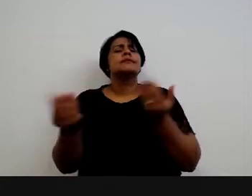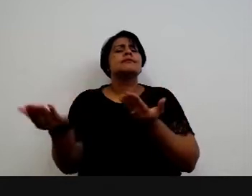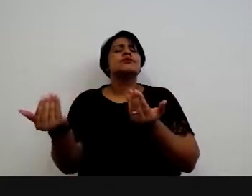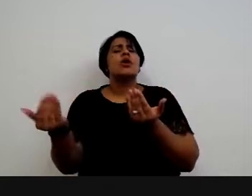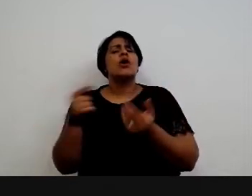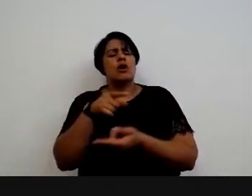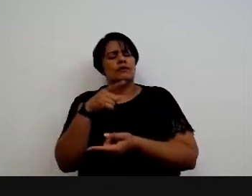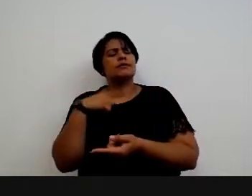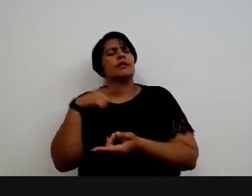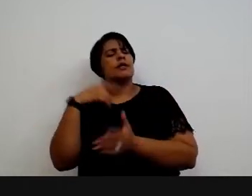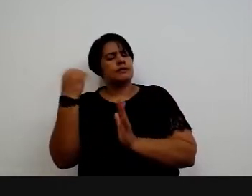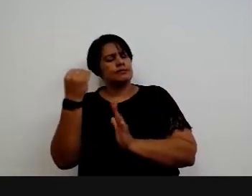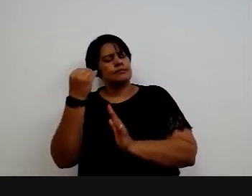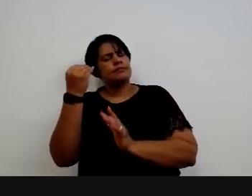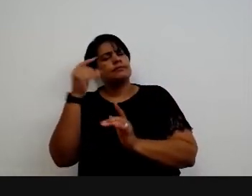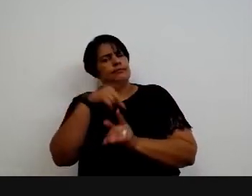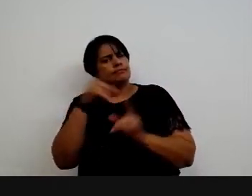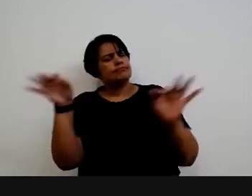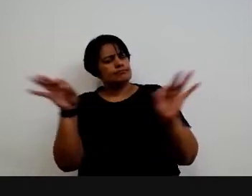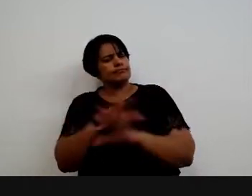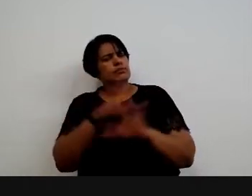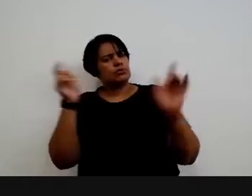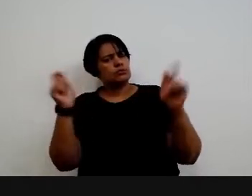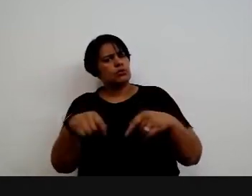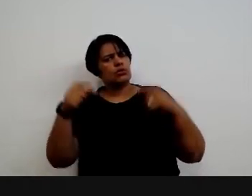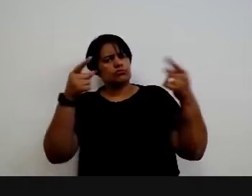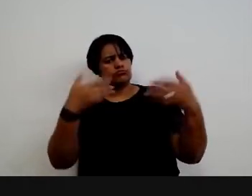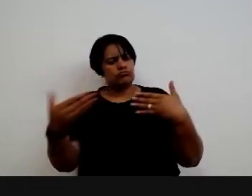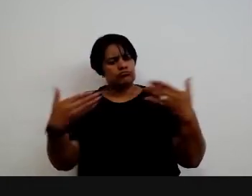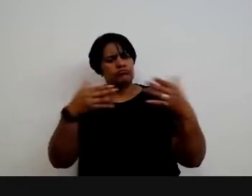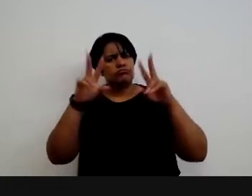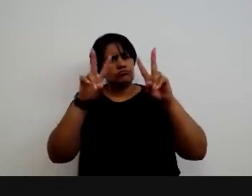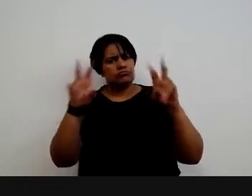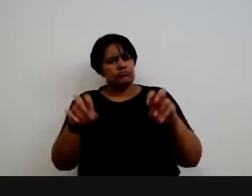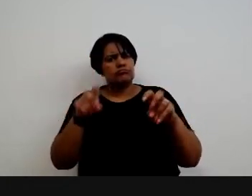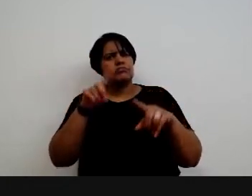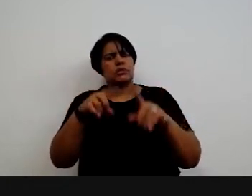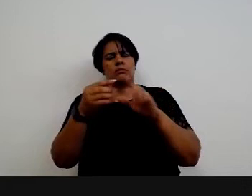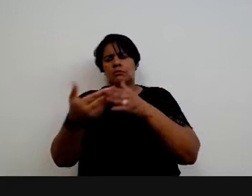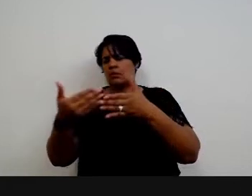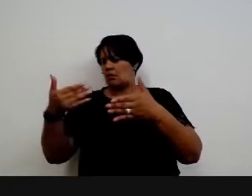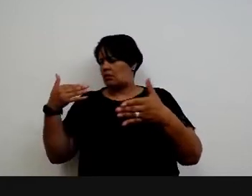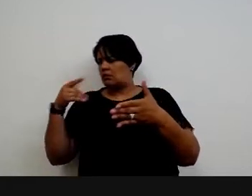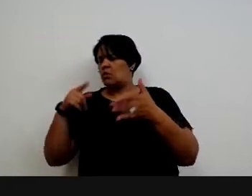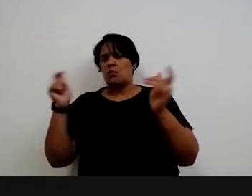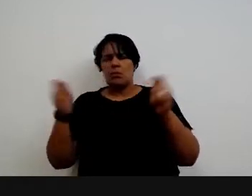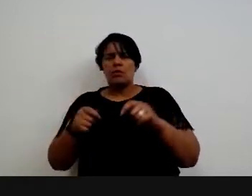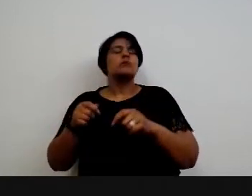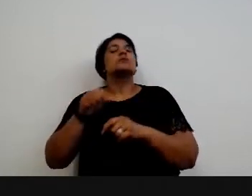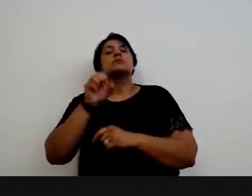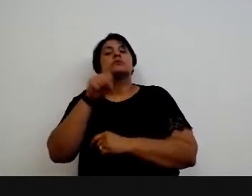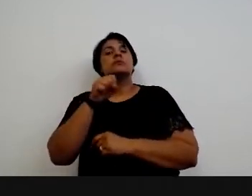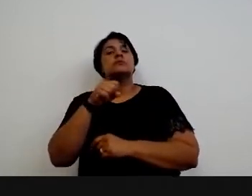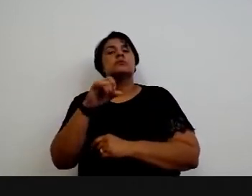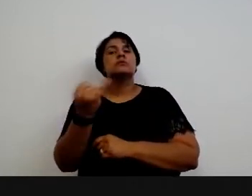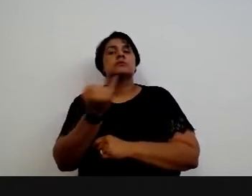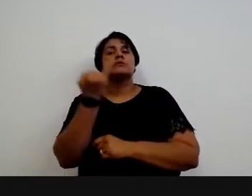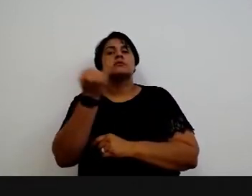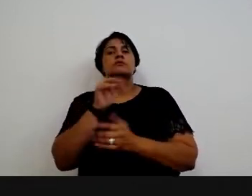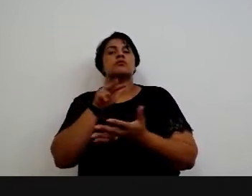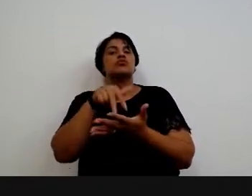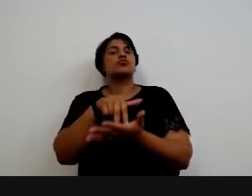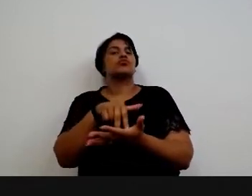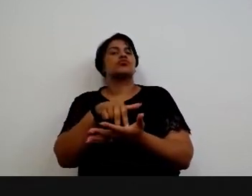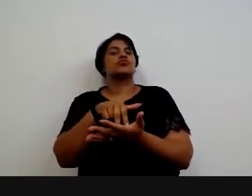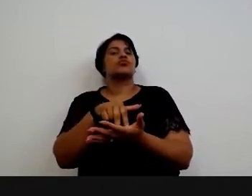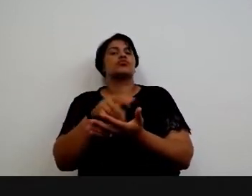está preparada para dialogar pautas que são extremamente caras para gerações anteriores, é muito importante a